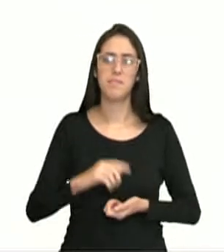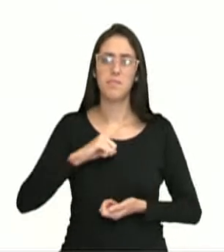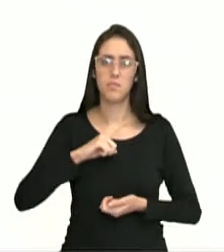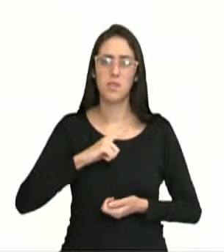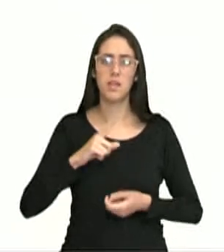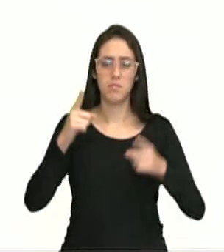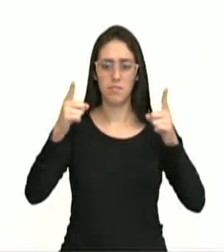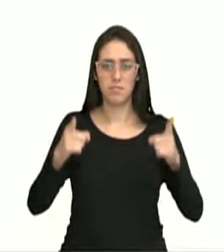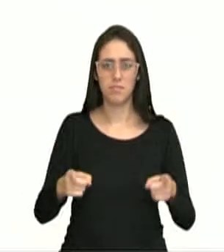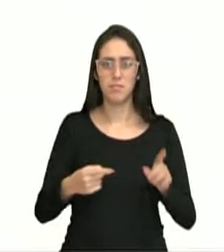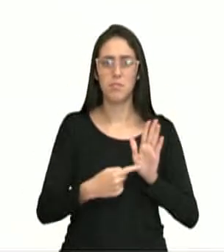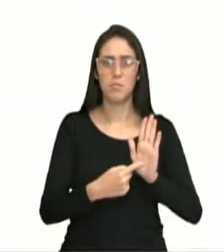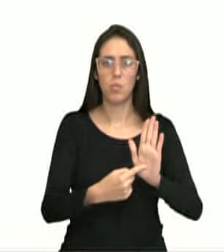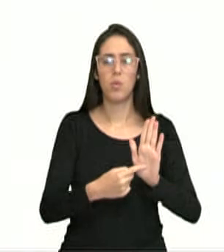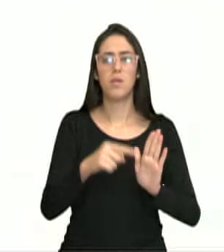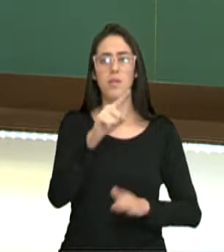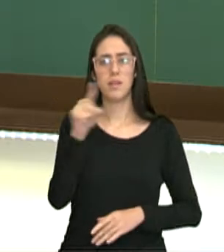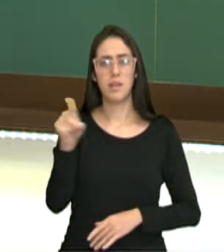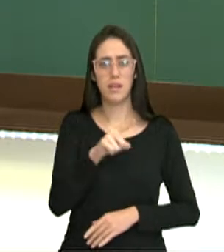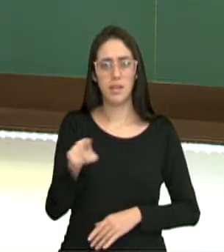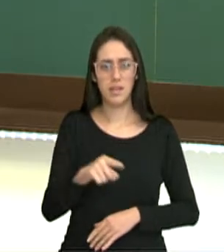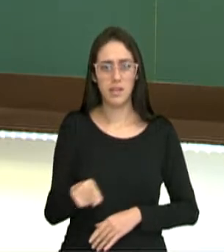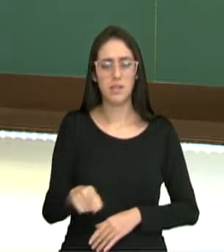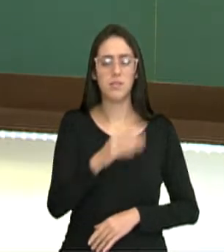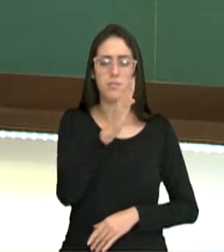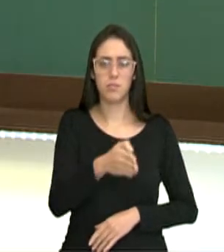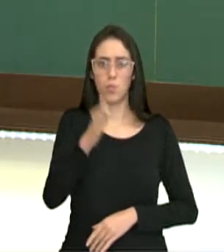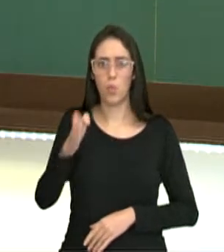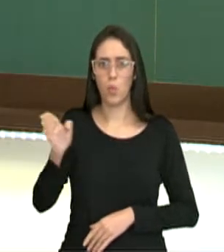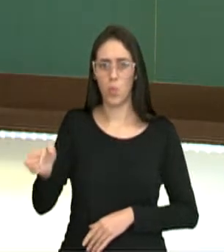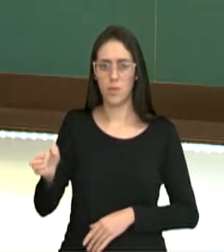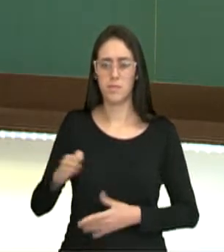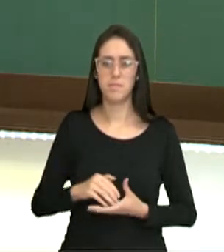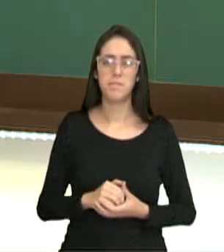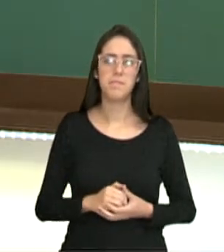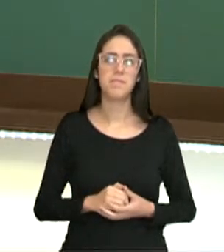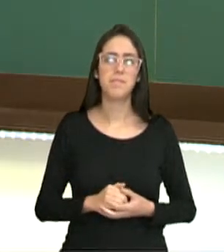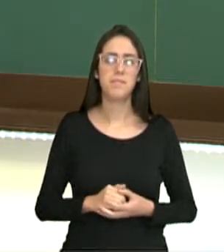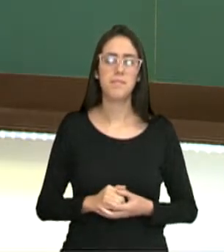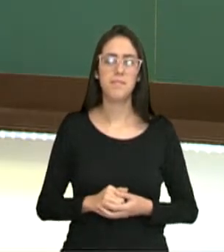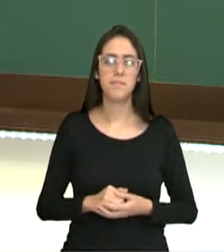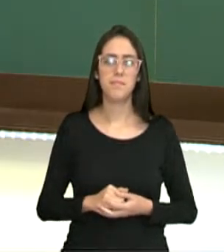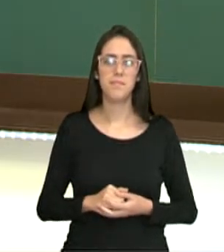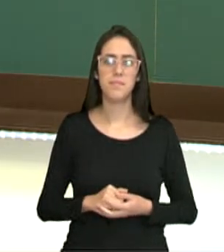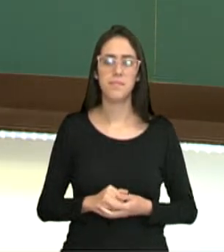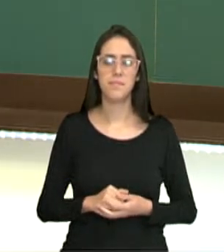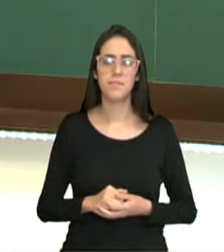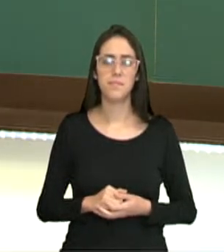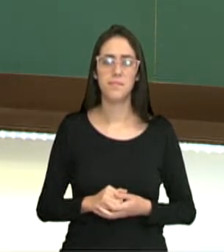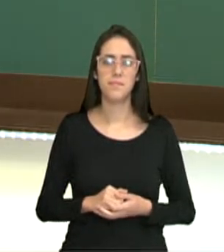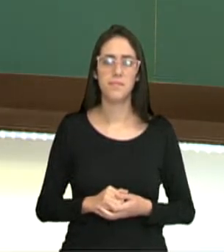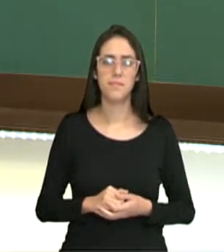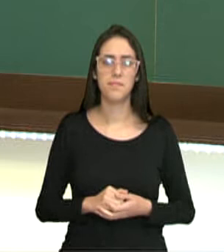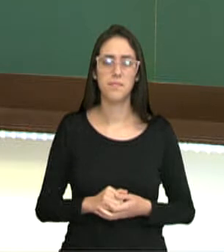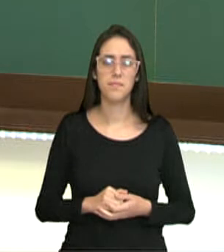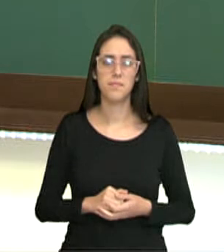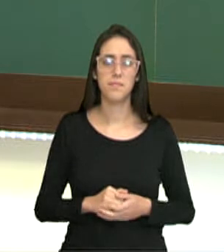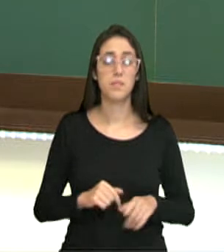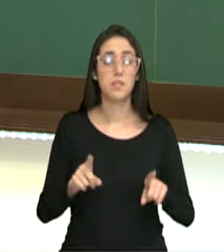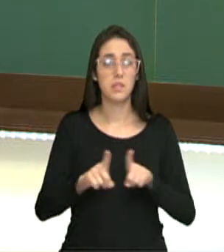em linhas e colunas. Nós também podemos ver